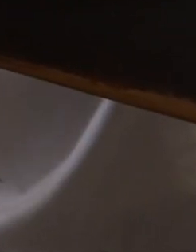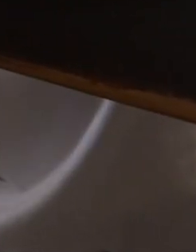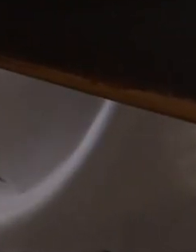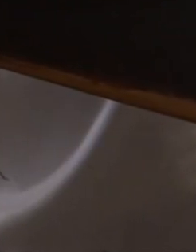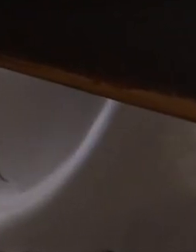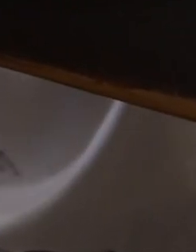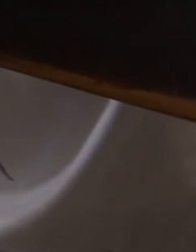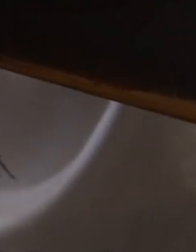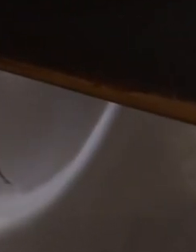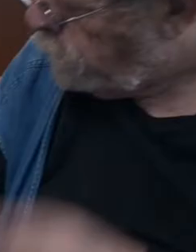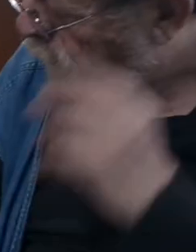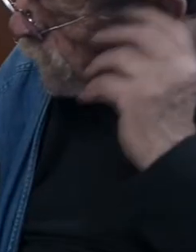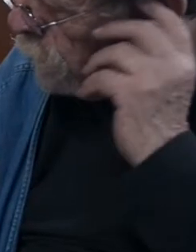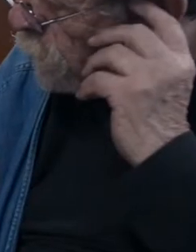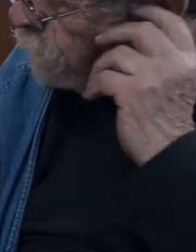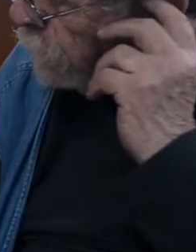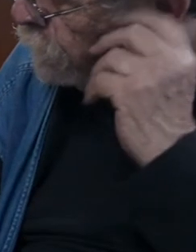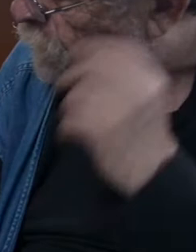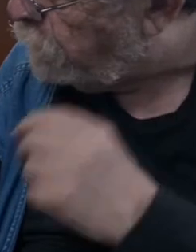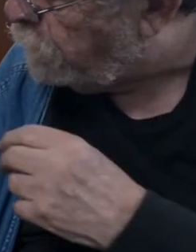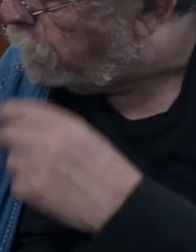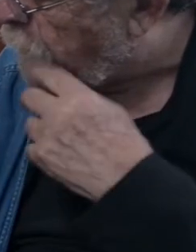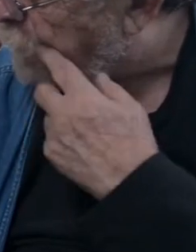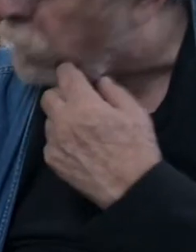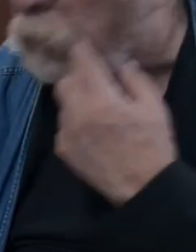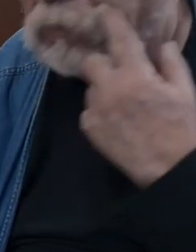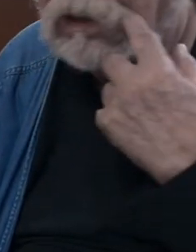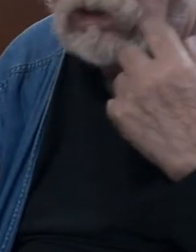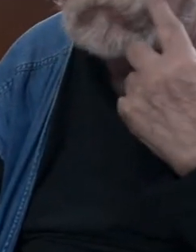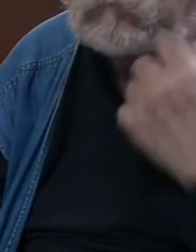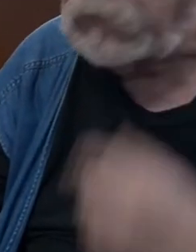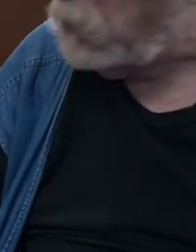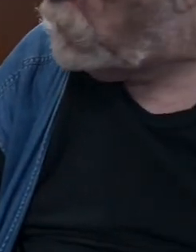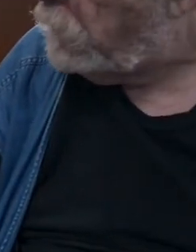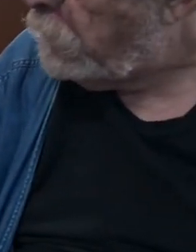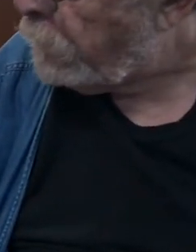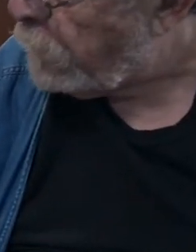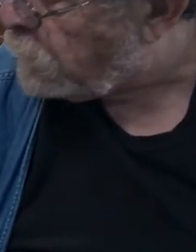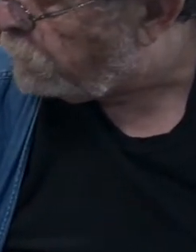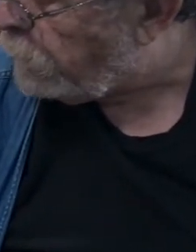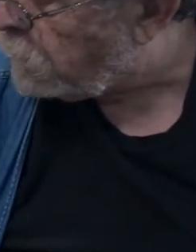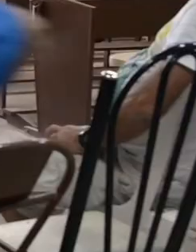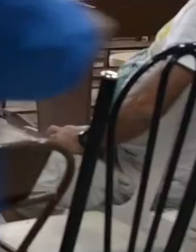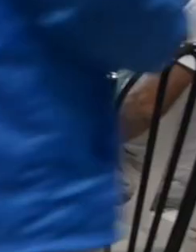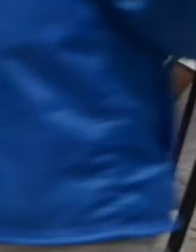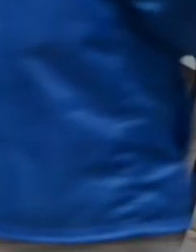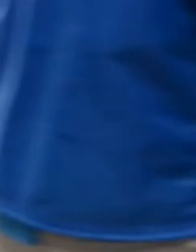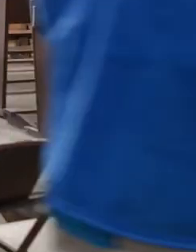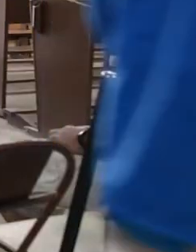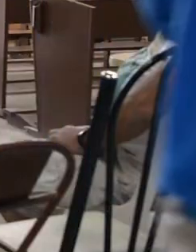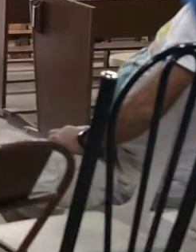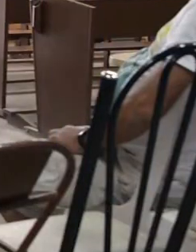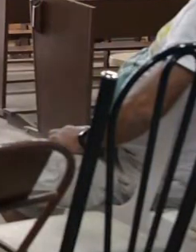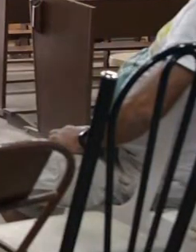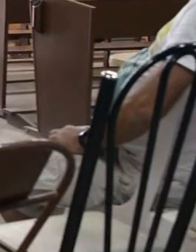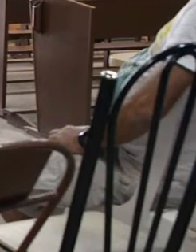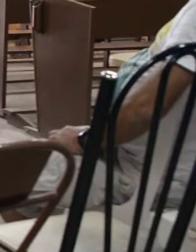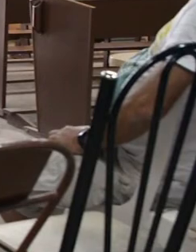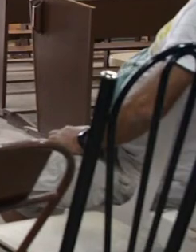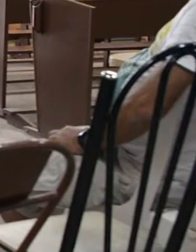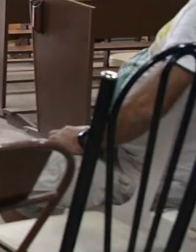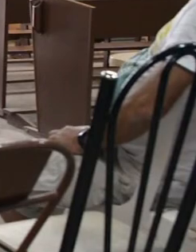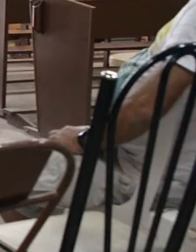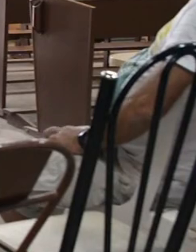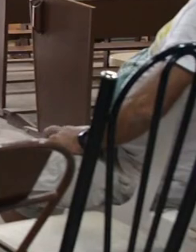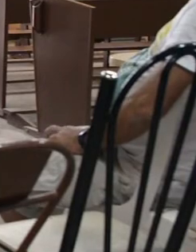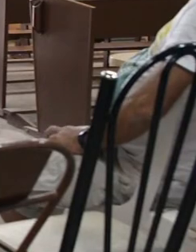esses edifícios, porque uma coisa é a gente avaliar tecnicamente, outra coisa é o aluno se identificar, o Bandeira também avaliar,